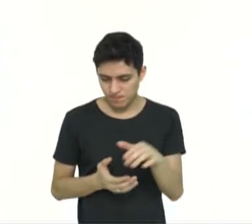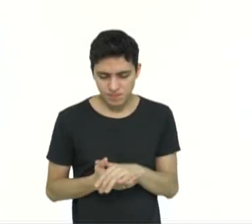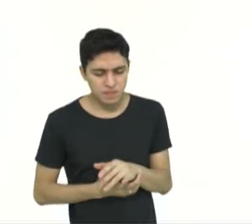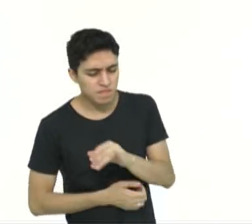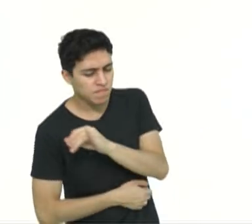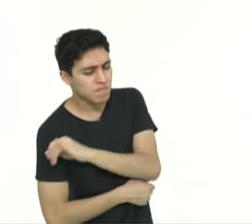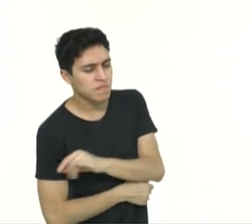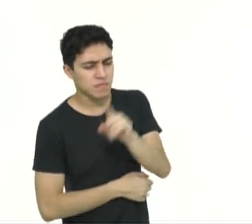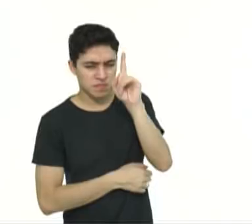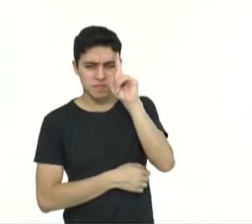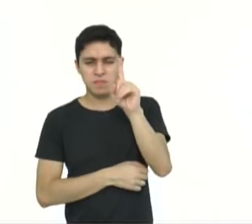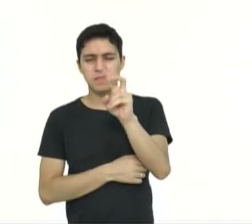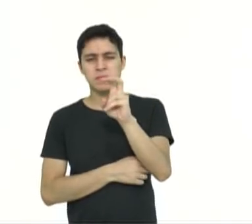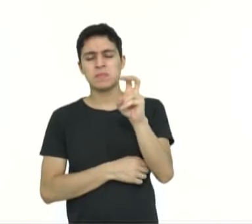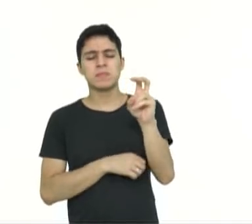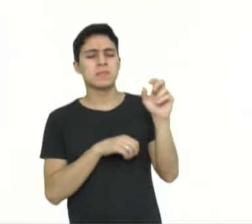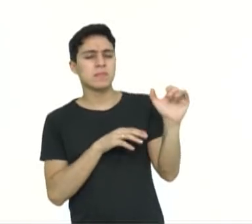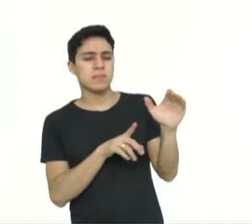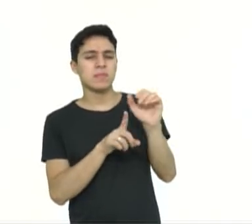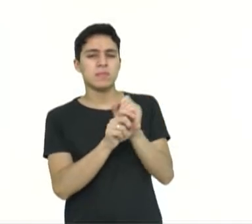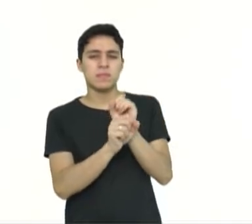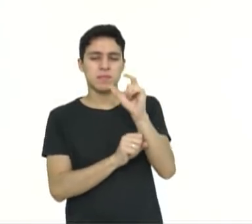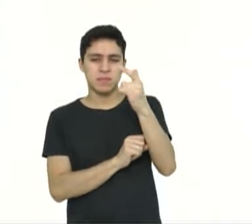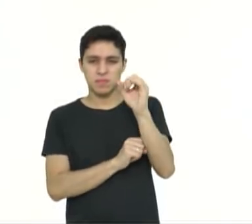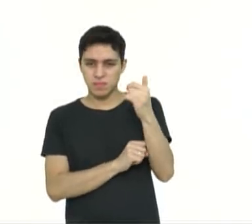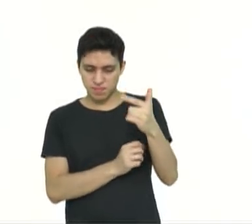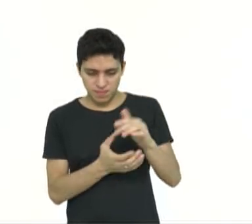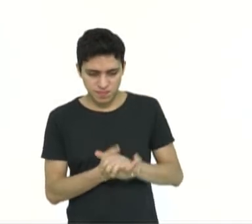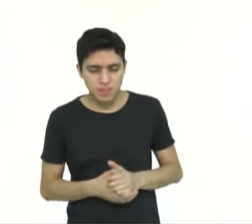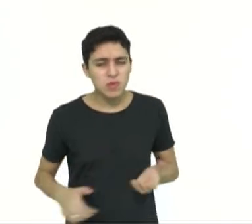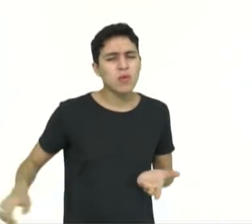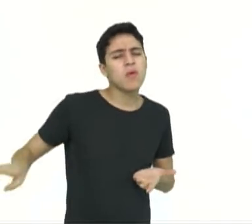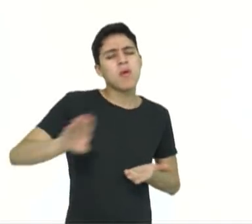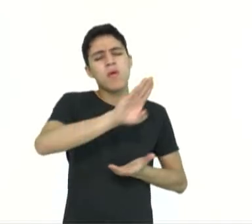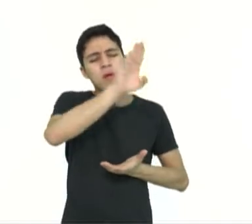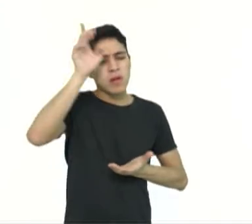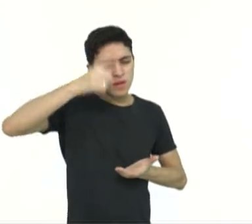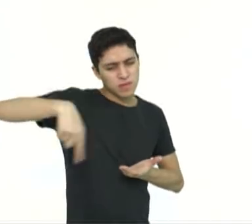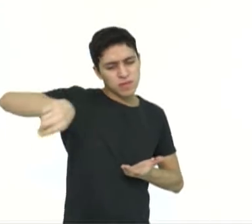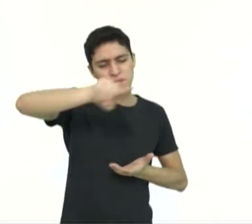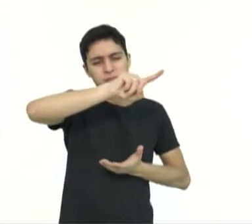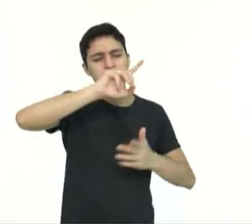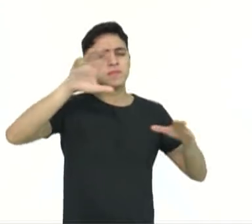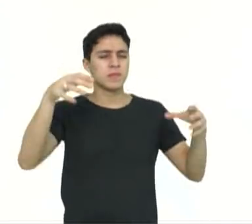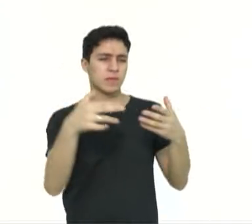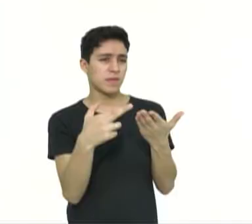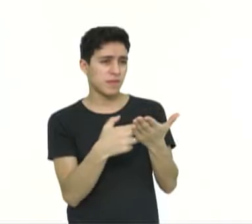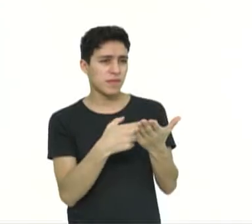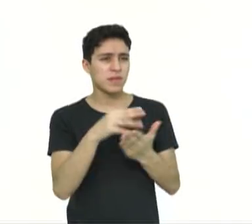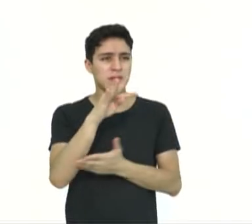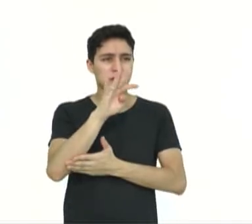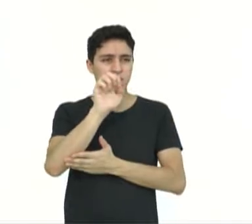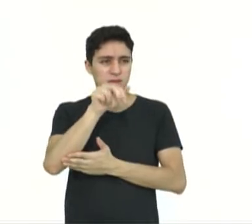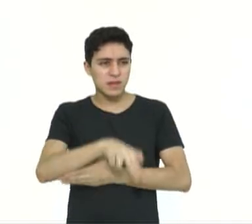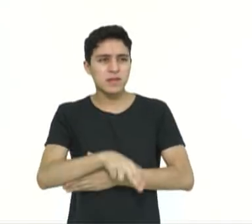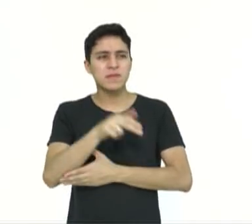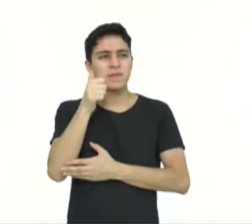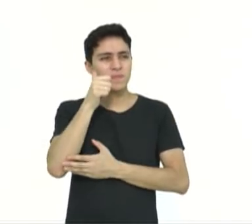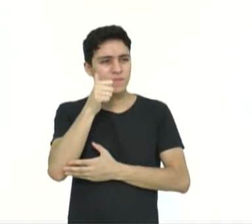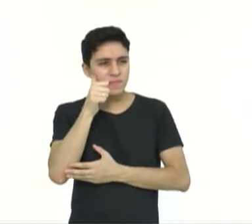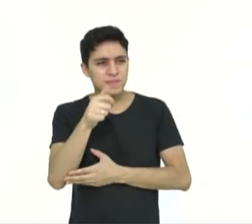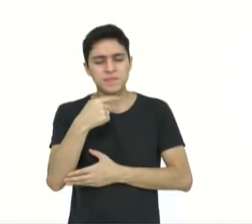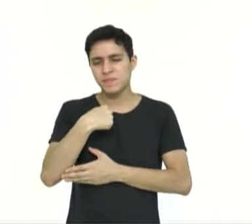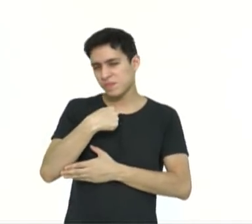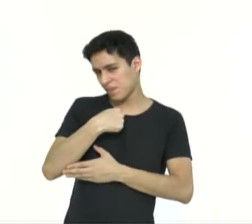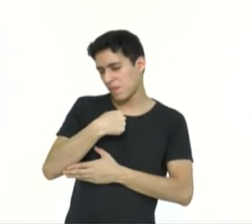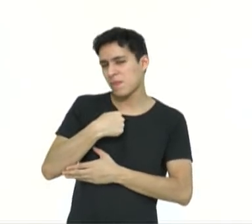15 de setembro de 2012. Olá, pessoal da revista Teen Feminina. Meu nome é Gisele, tenho 14